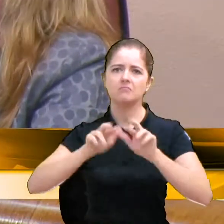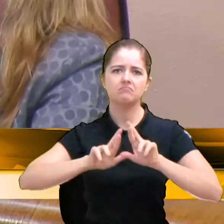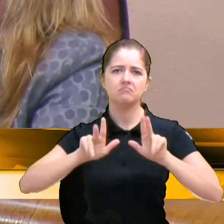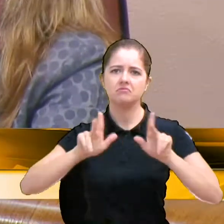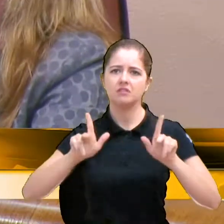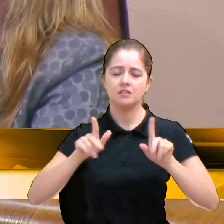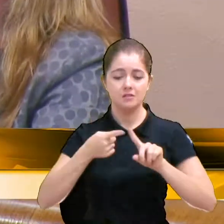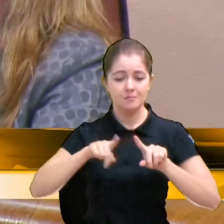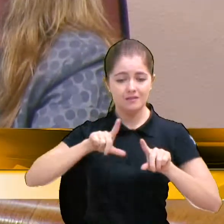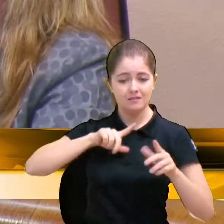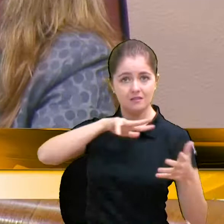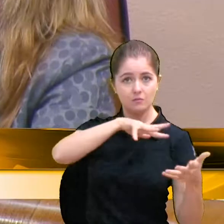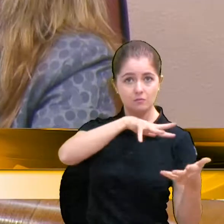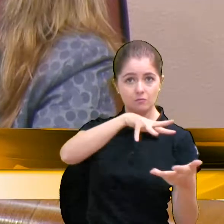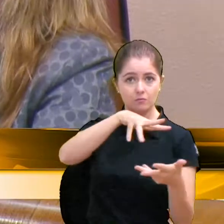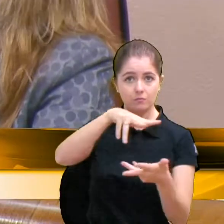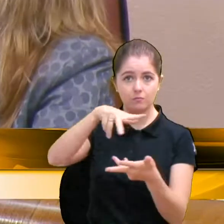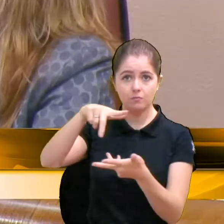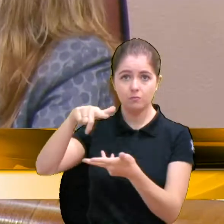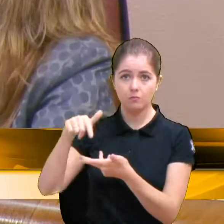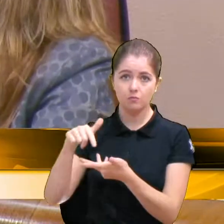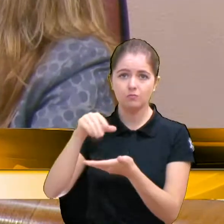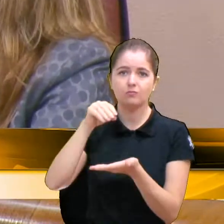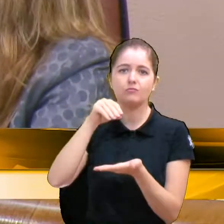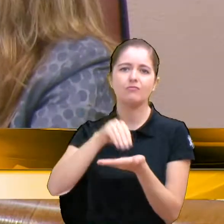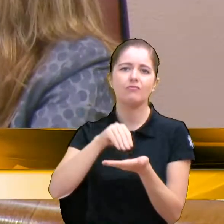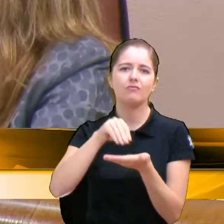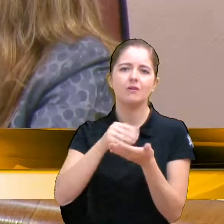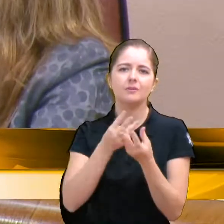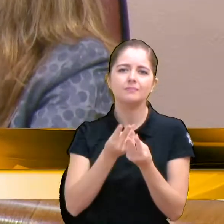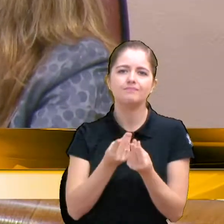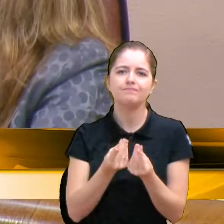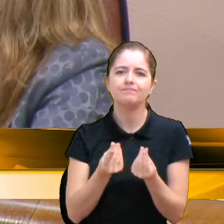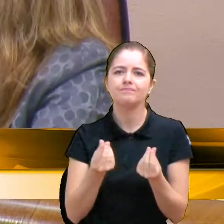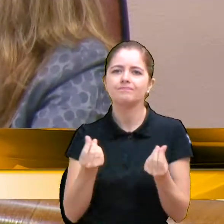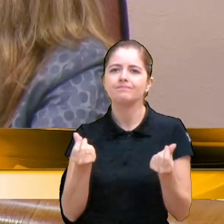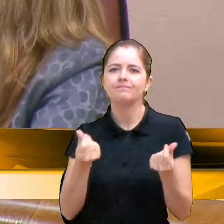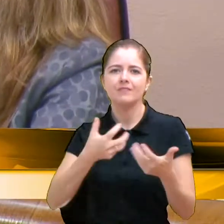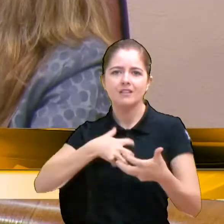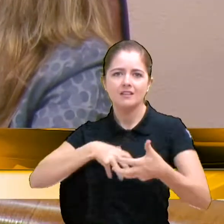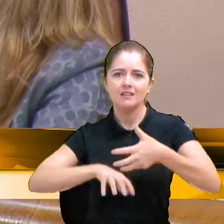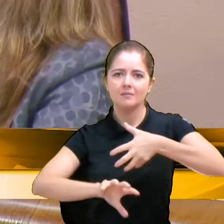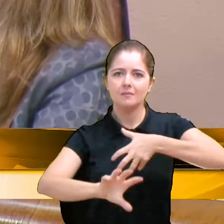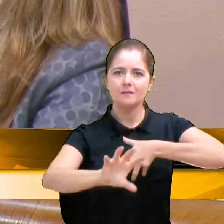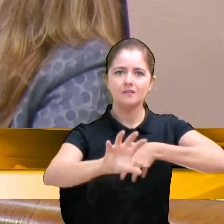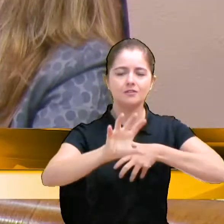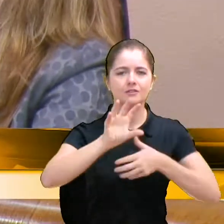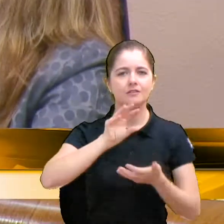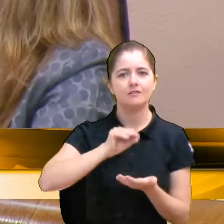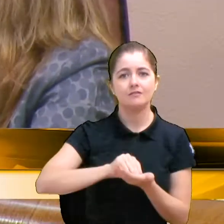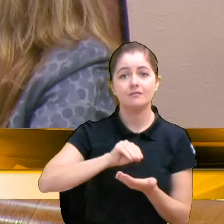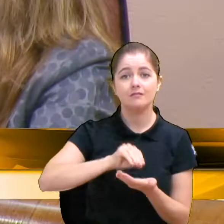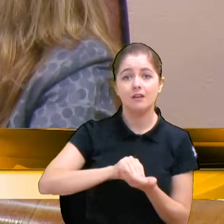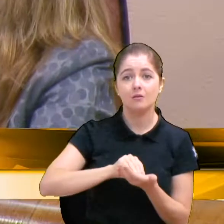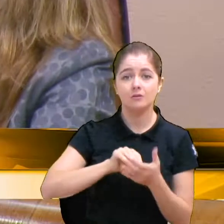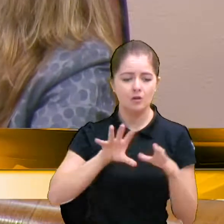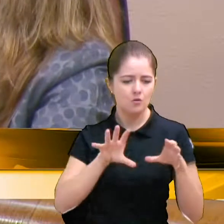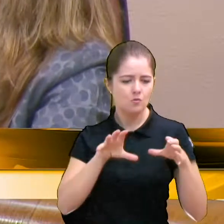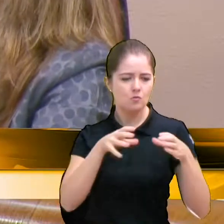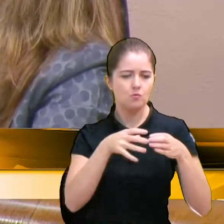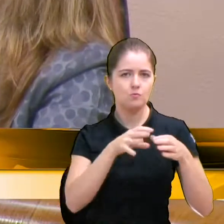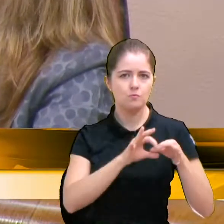se desenhando aí com muita falta de sensibilidade, de empatia, de equipe, que